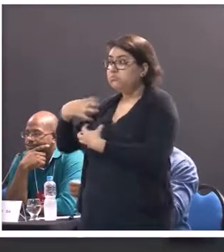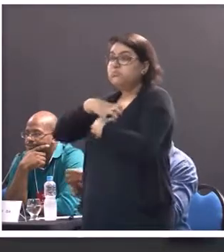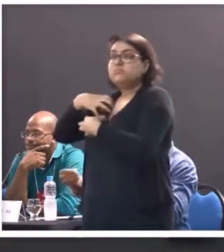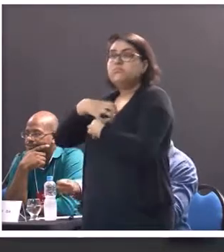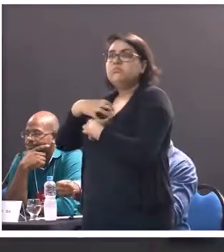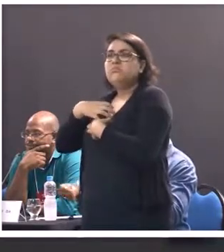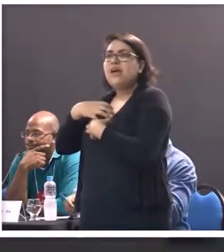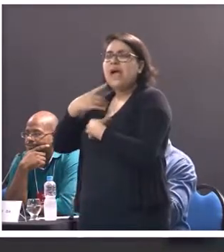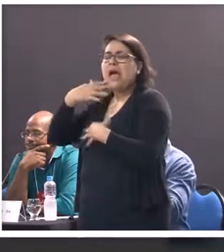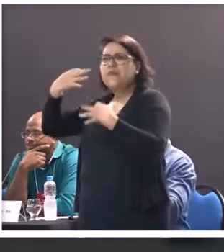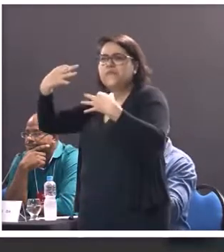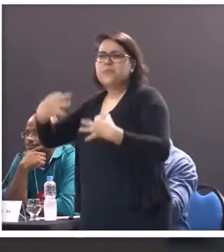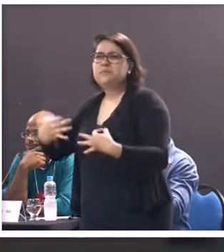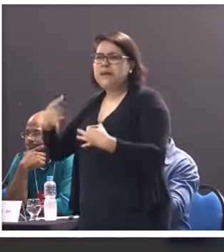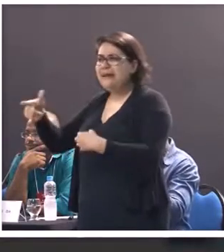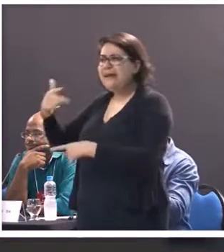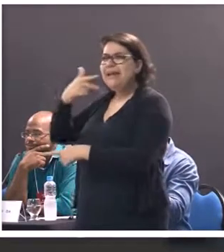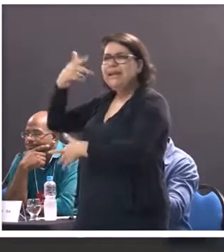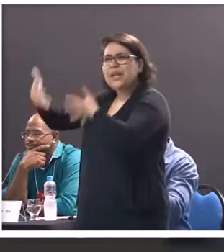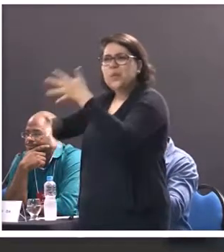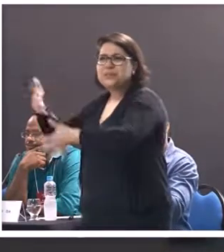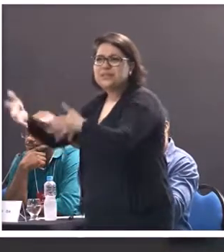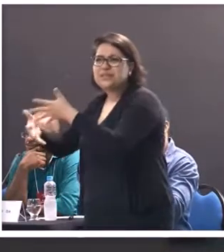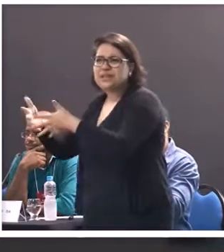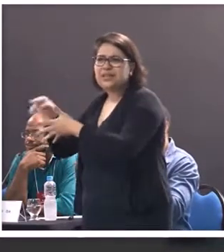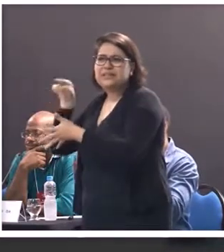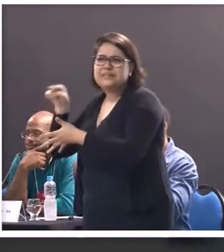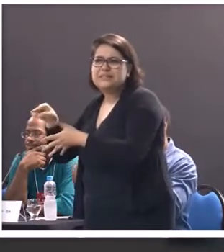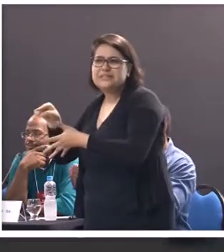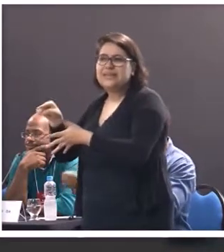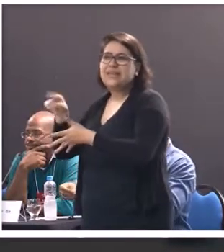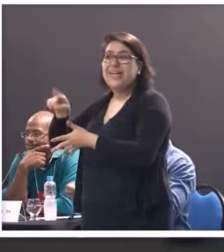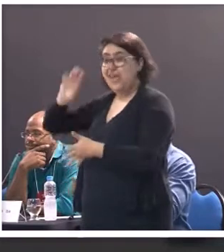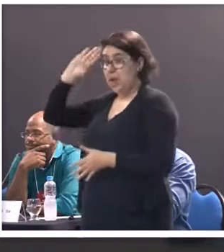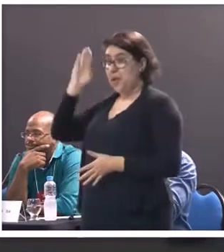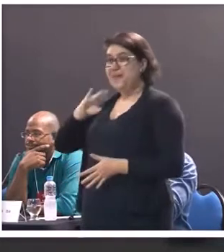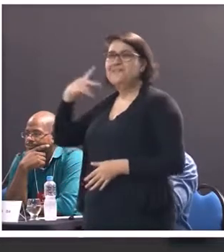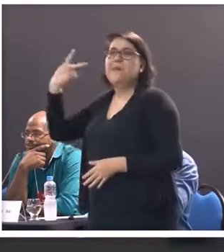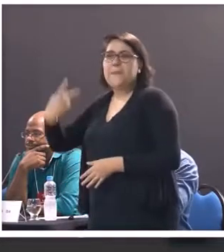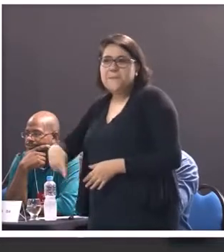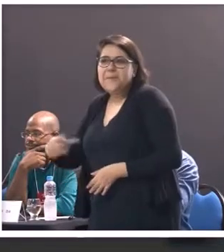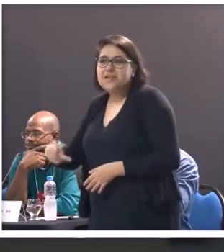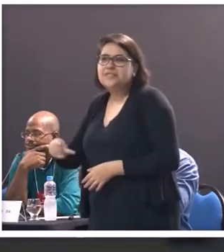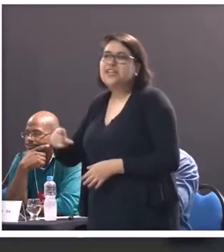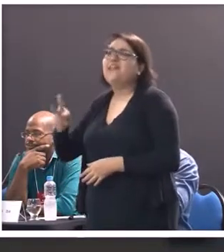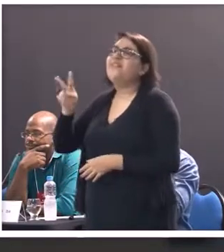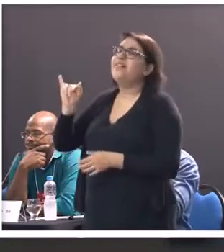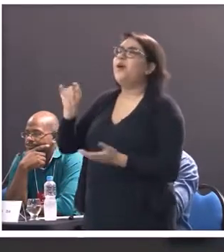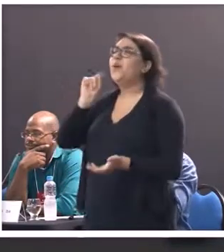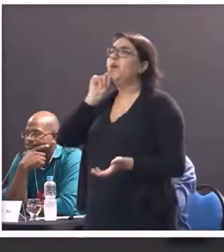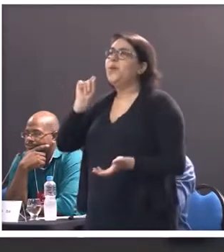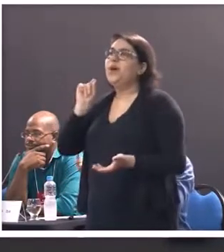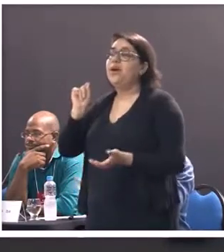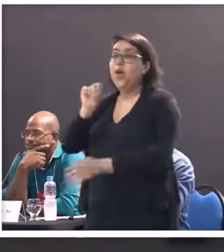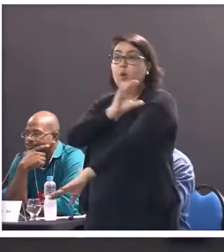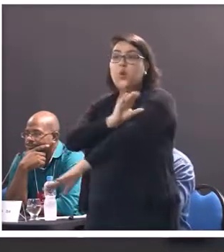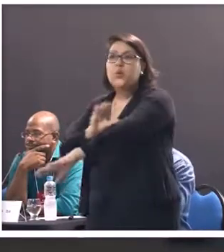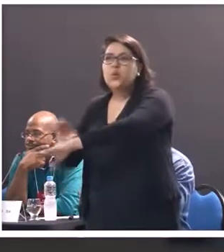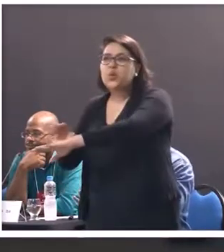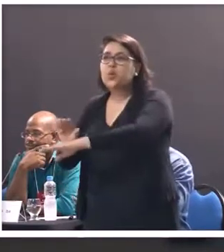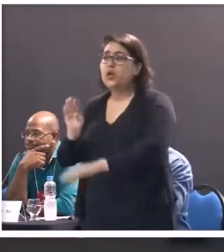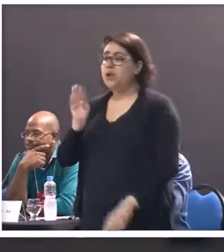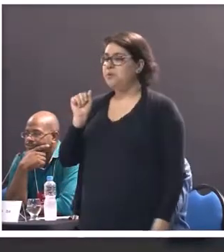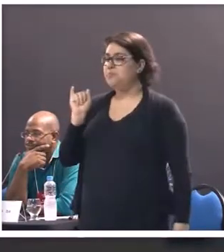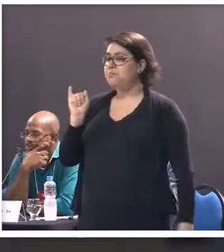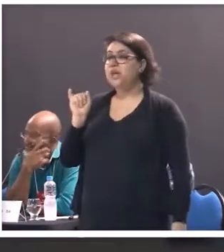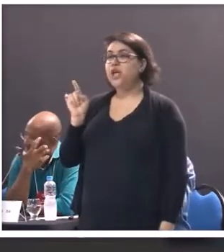indicadores para afirmar que a língua de sinais brasileira vai cair na questão cultural de baixo contexto